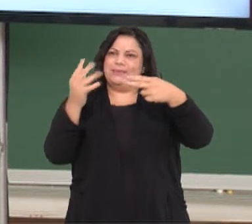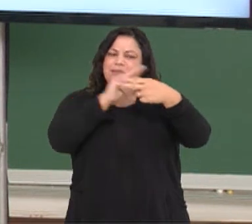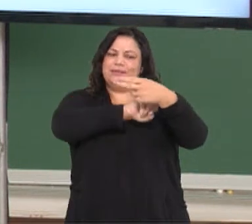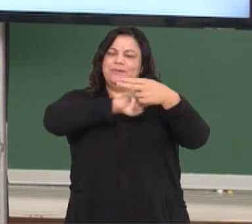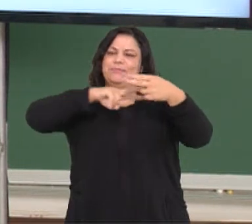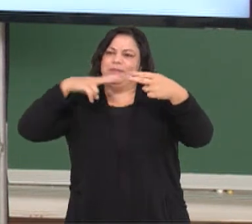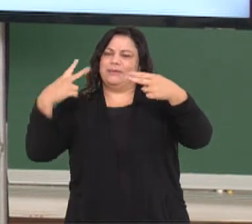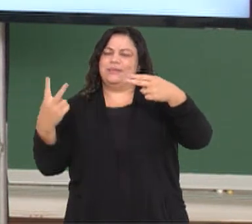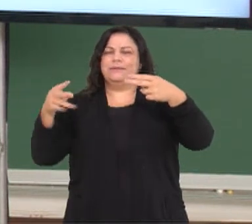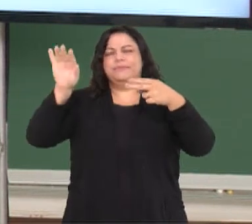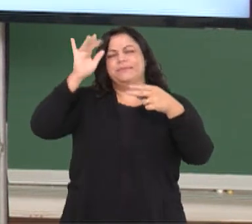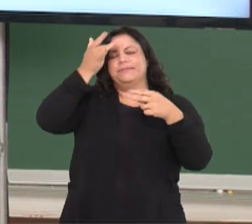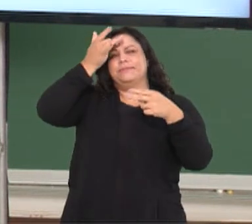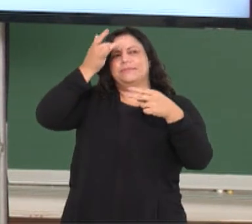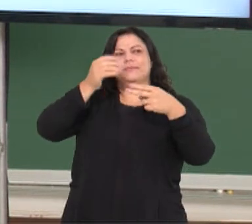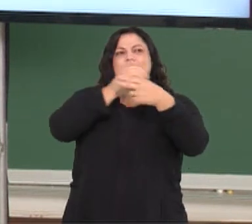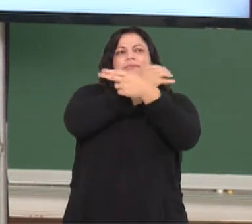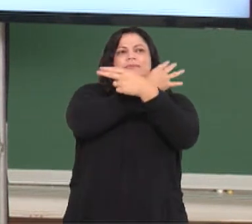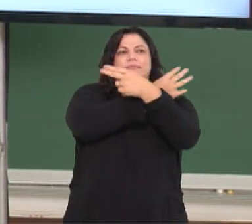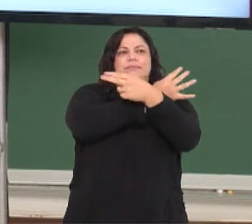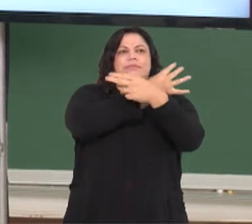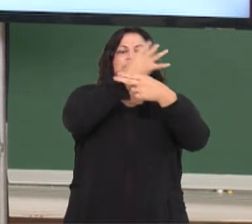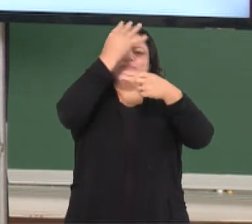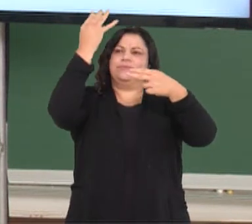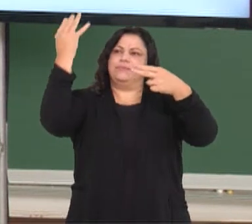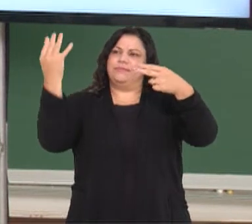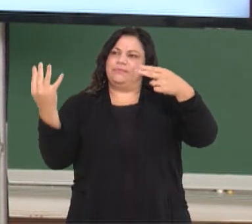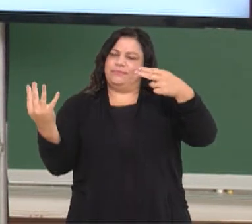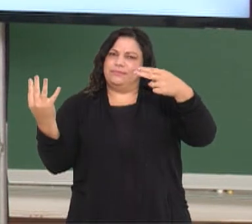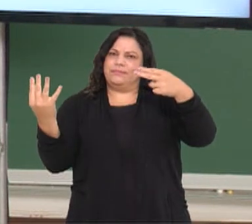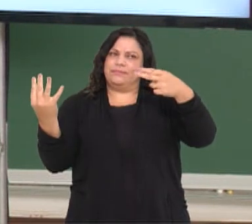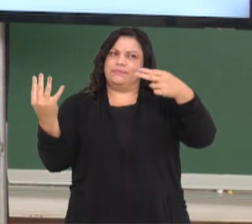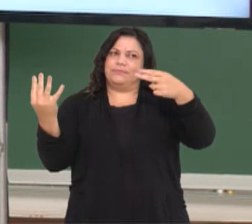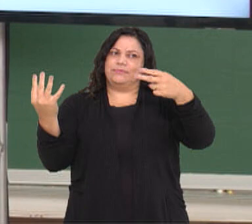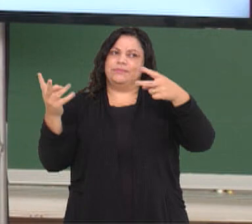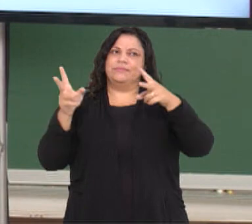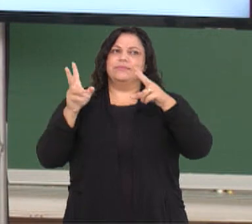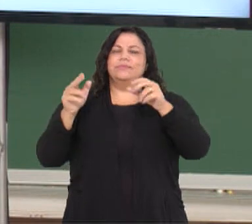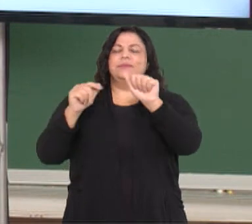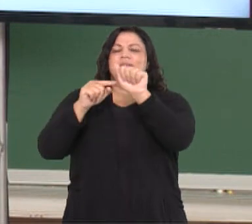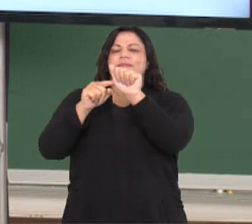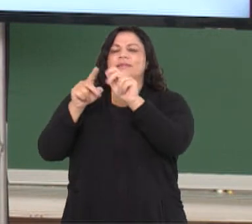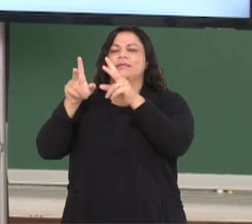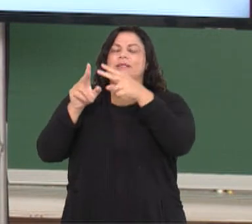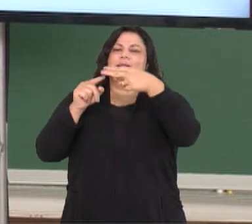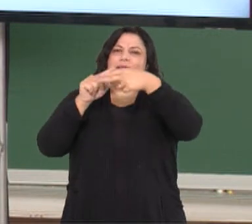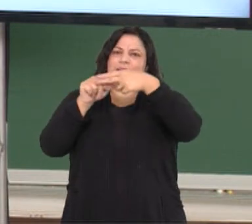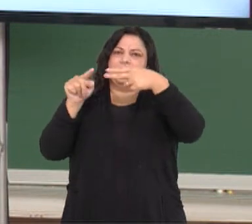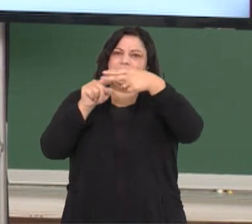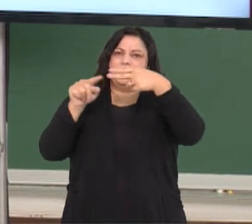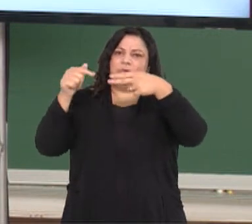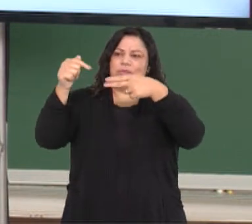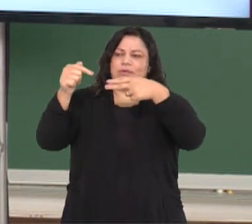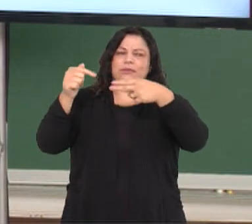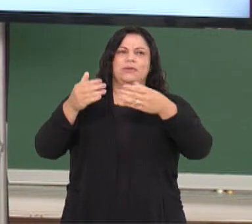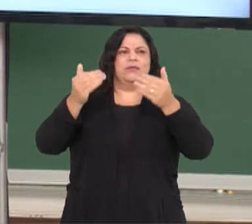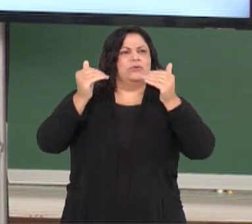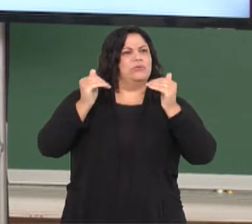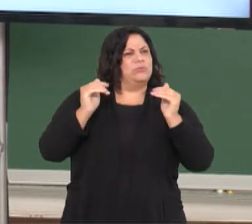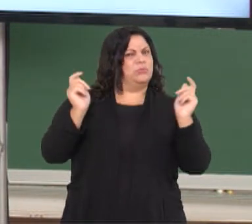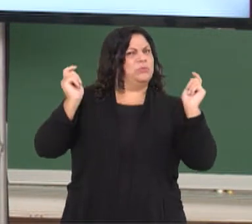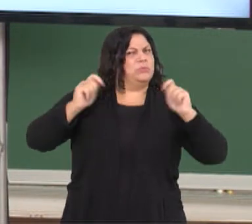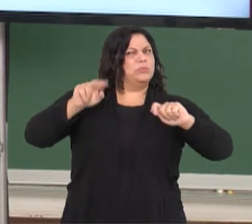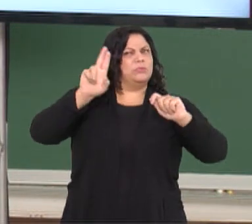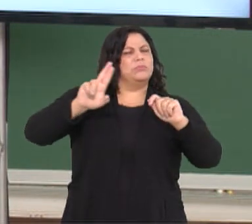mais fáceis de decorar. Passa para o outro lado, soma A dá 7. Uso aqui. Ah, professor, podia ter usado antes o outro? Podia, mas